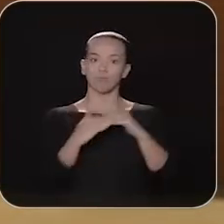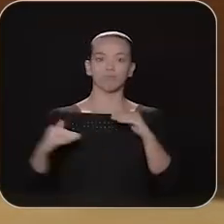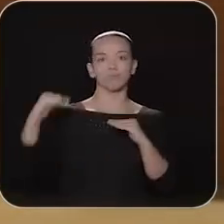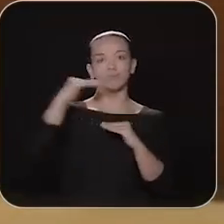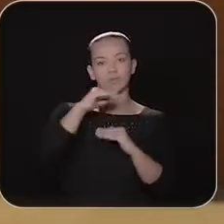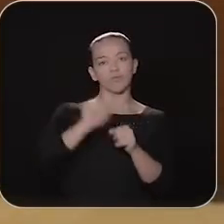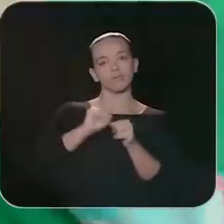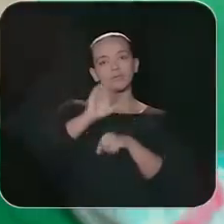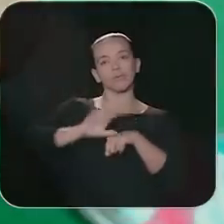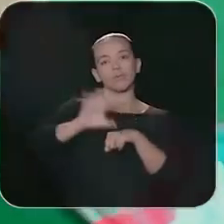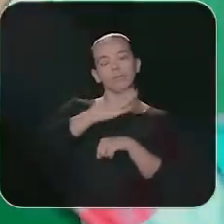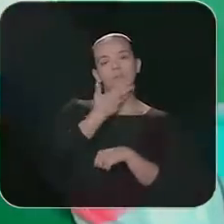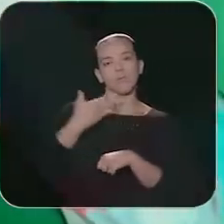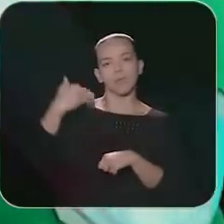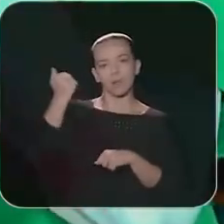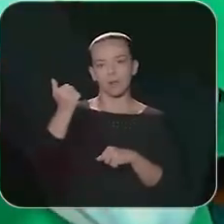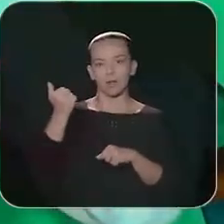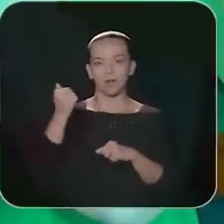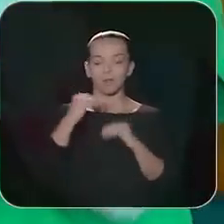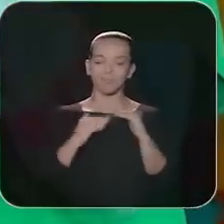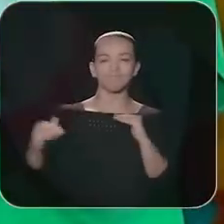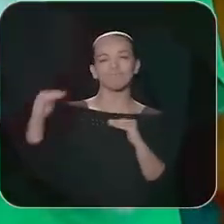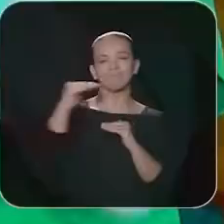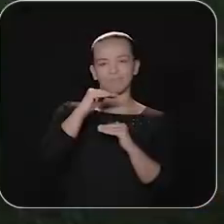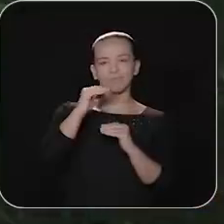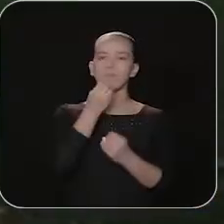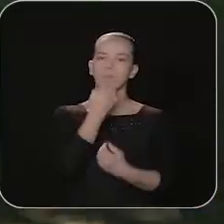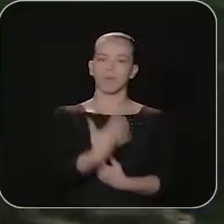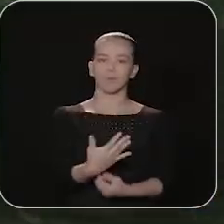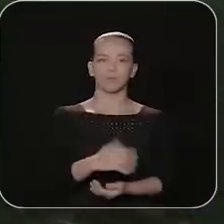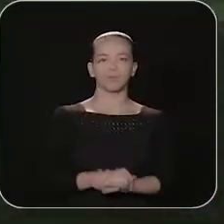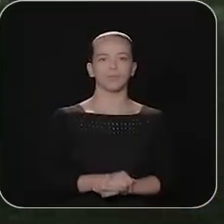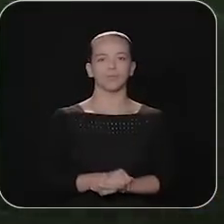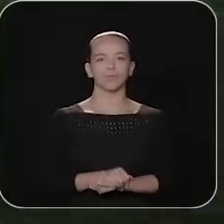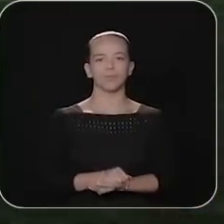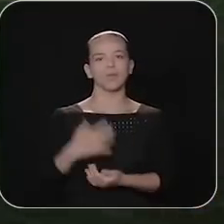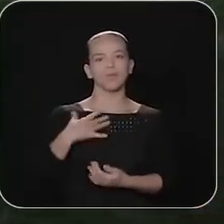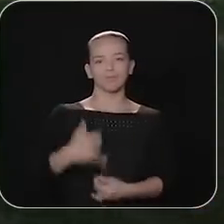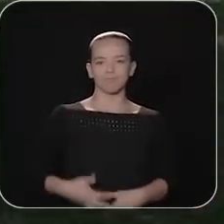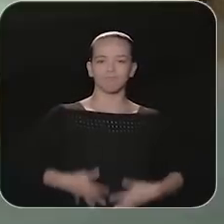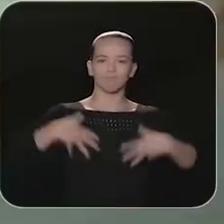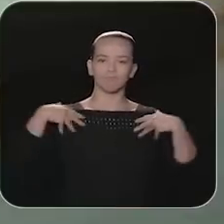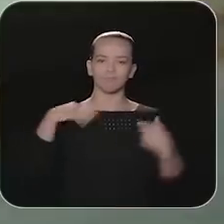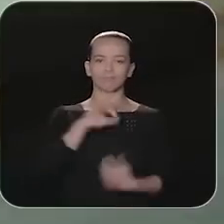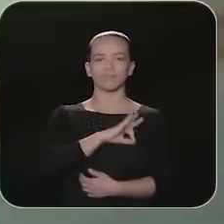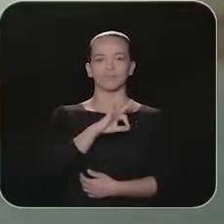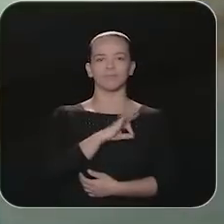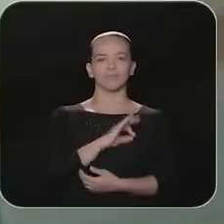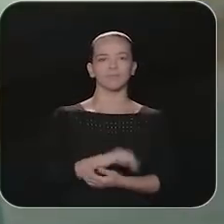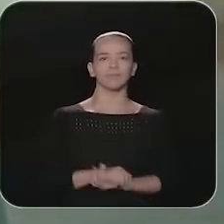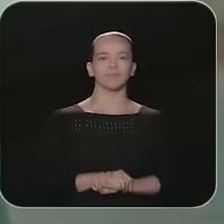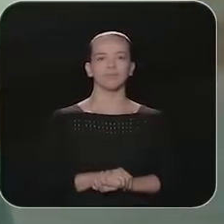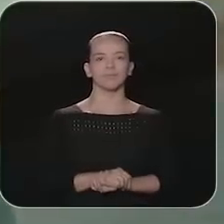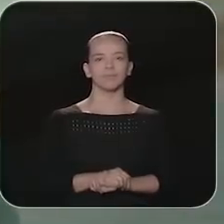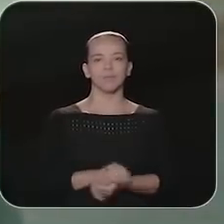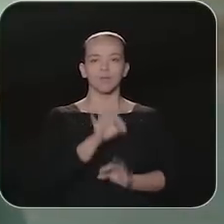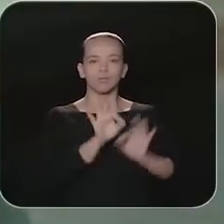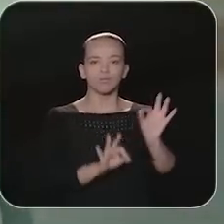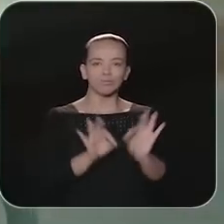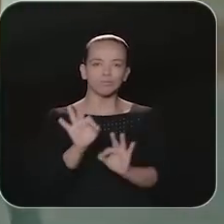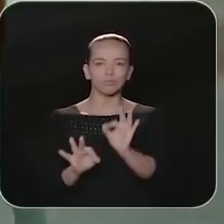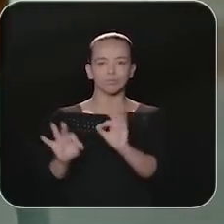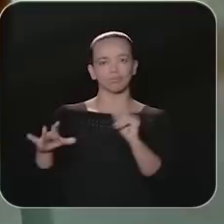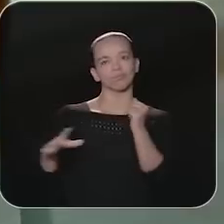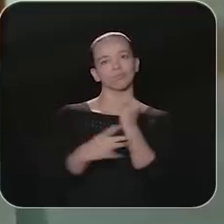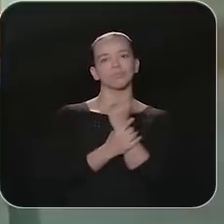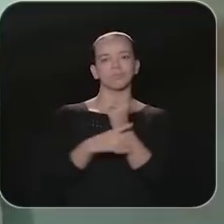o servidor, todos estão muito felizes com esse presente que nós recebemos. Eu me sinto bem aqui dentro. A reforma,